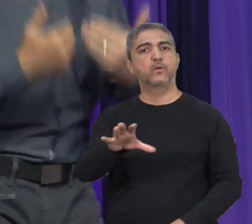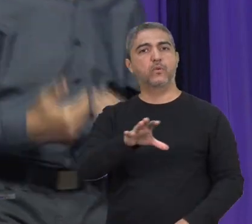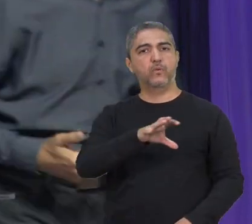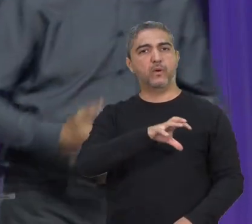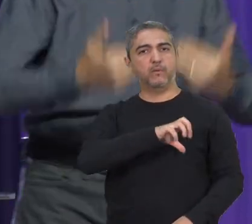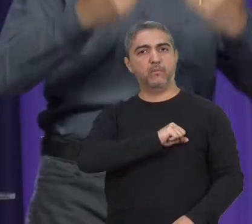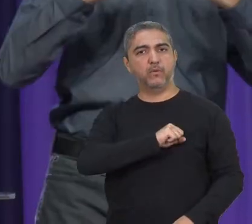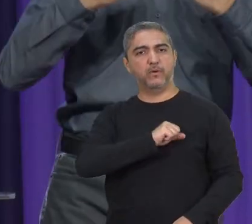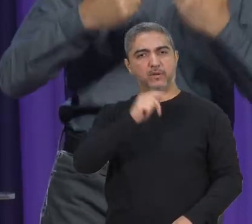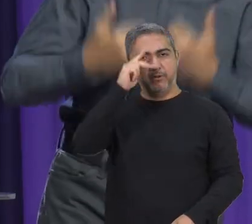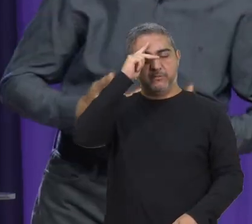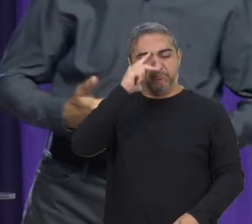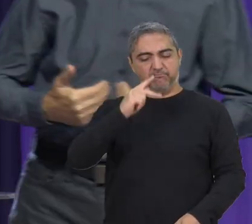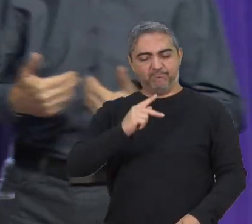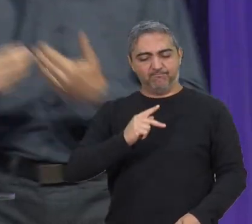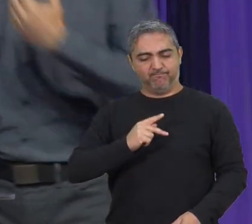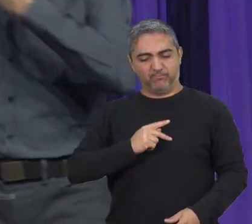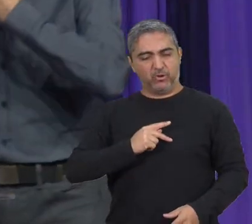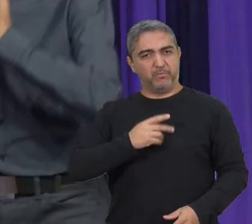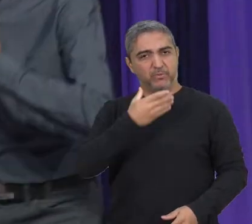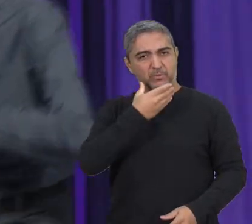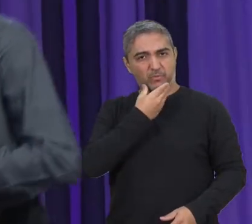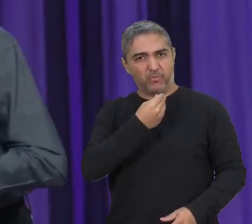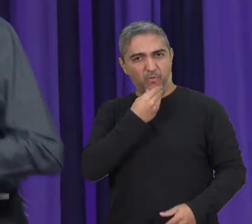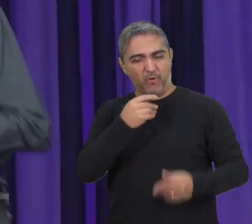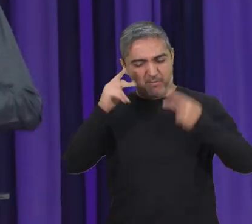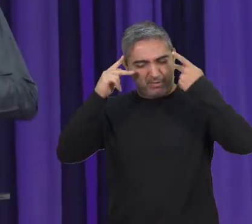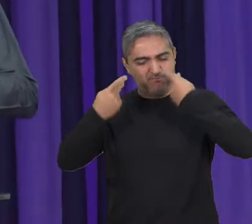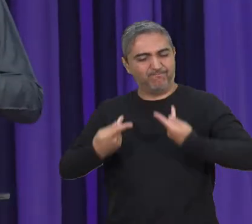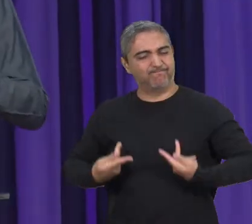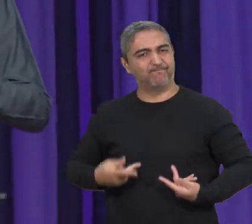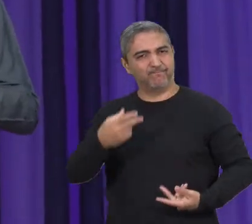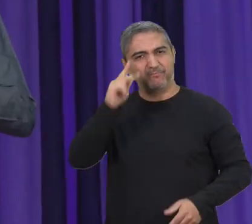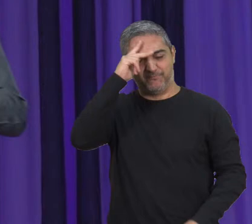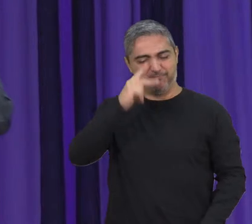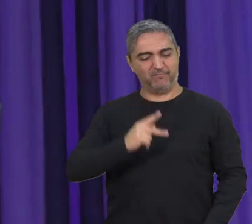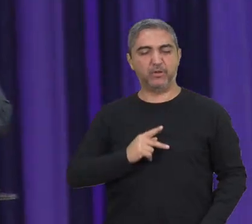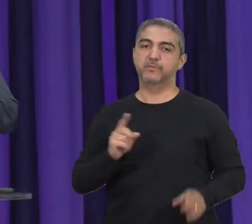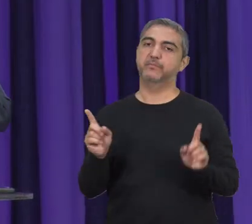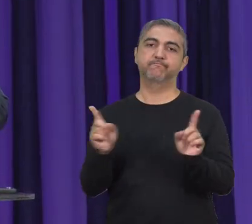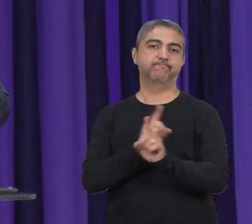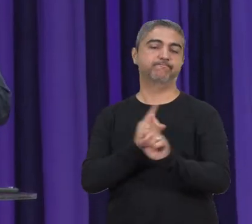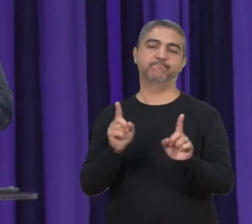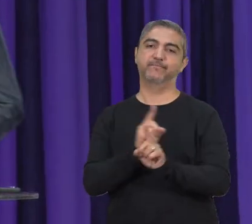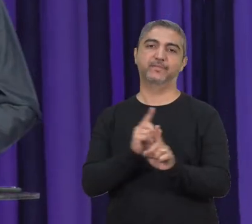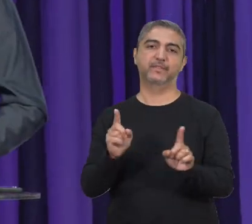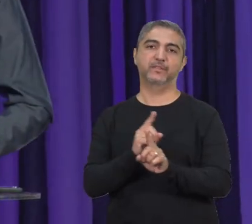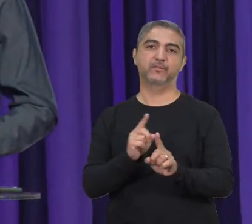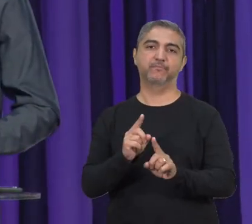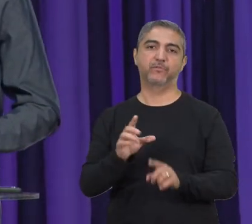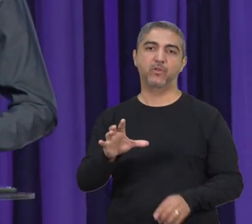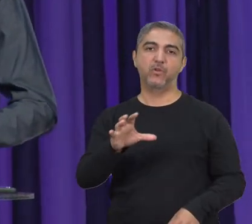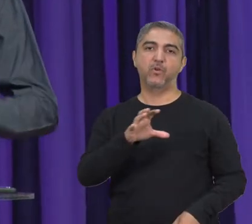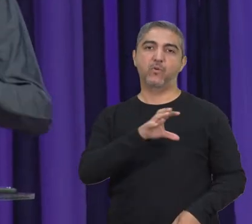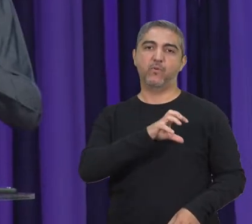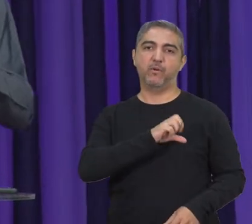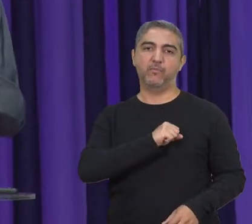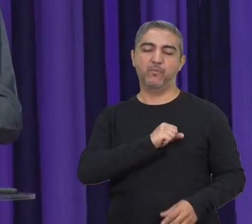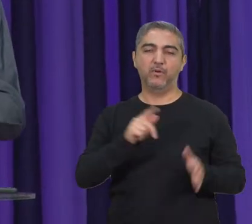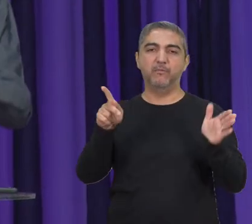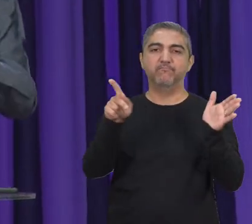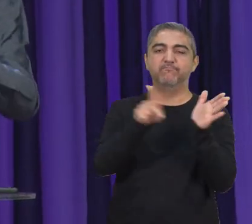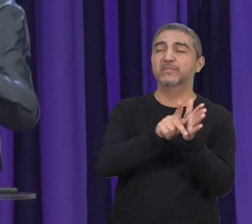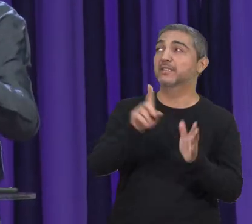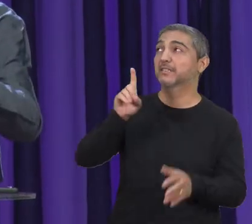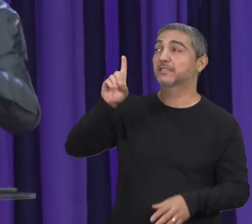próprio da natureza humana. Isso não faz parte inerente da nossa natureza. O